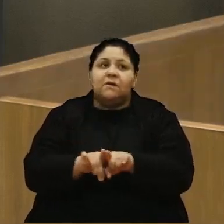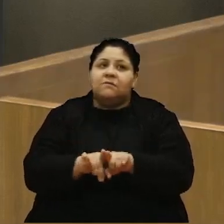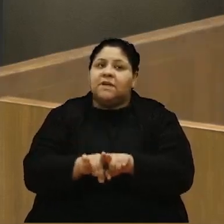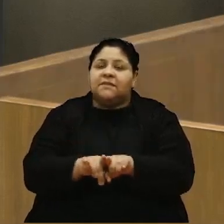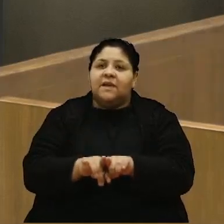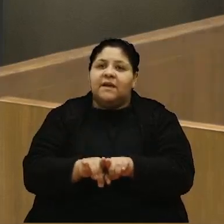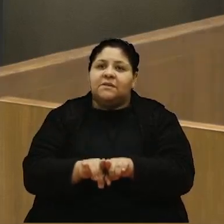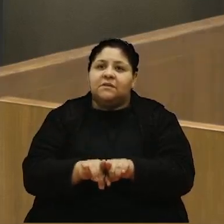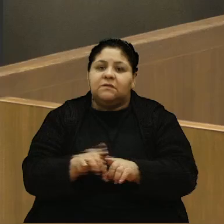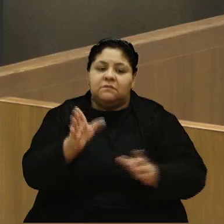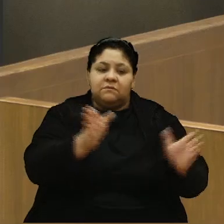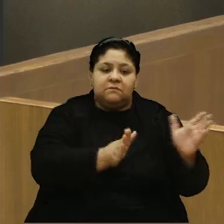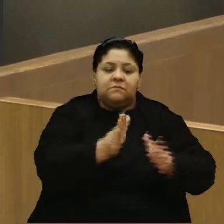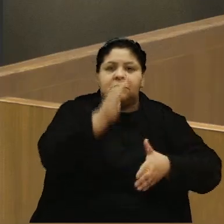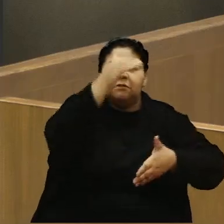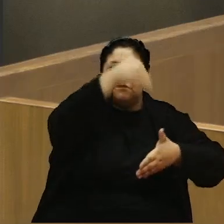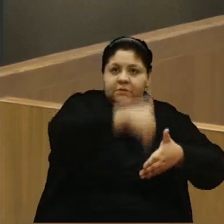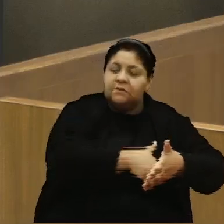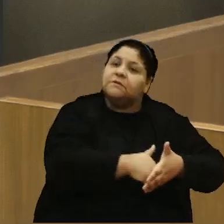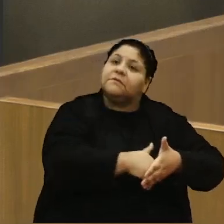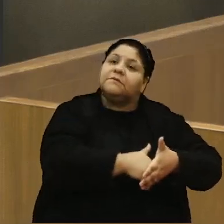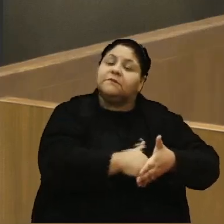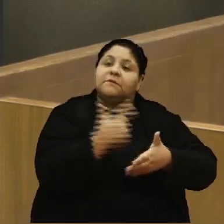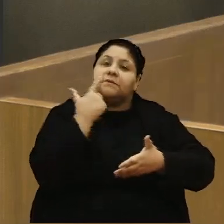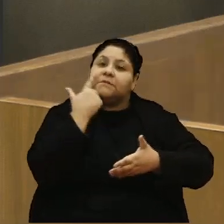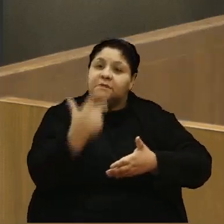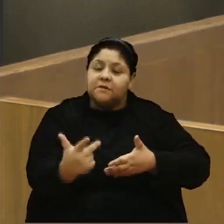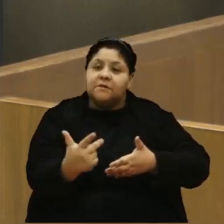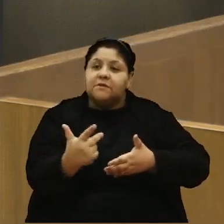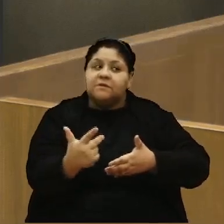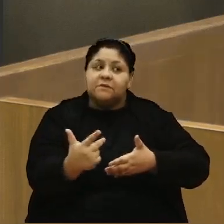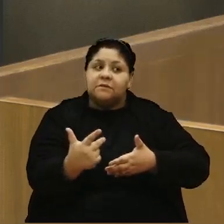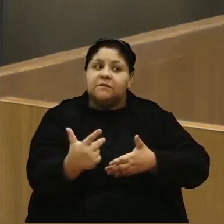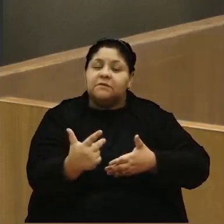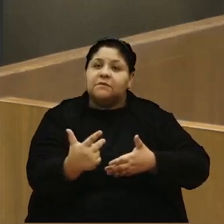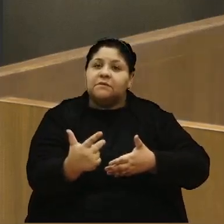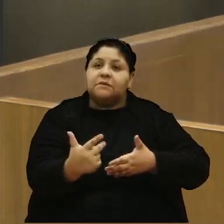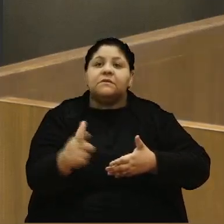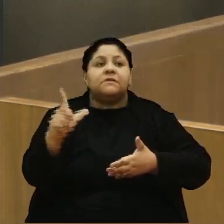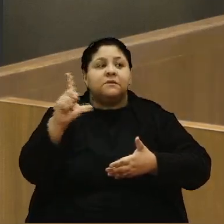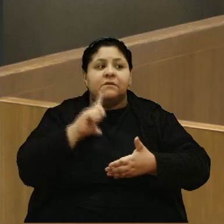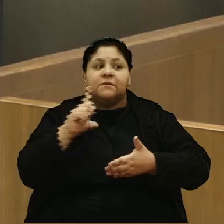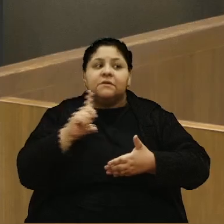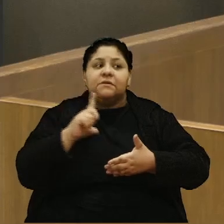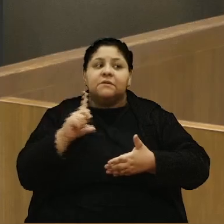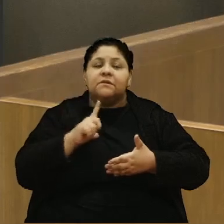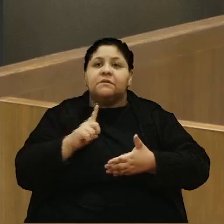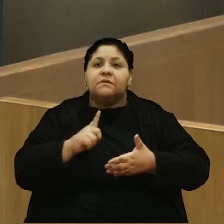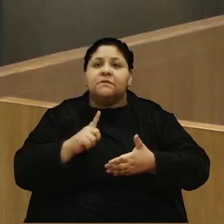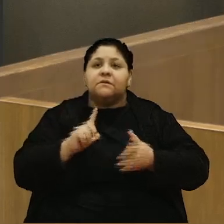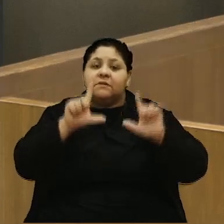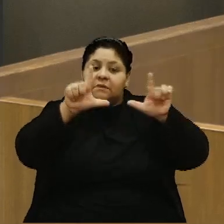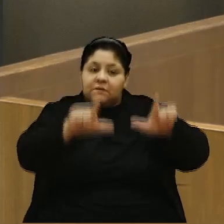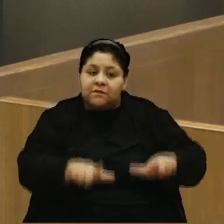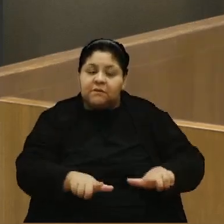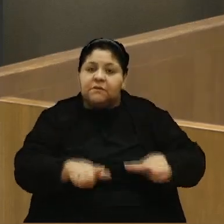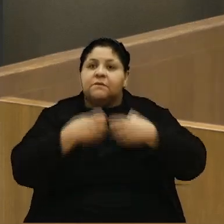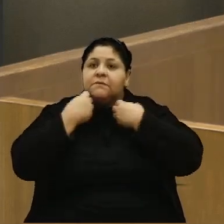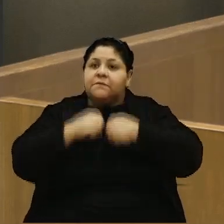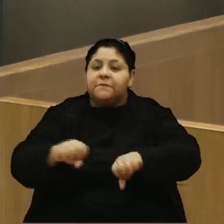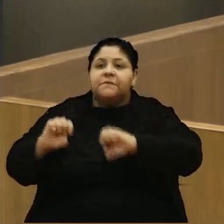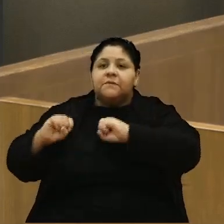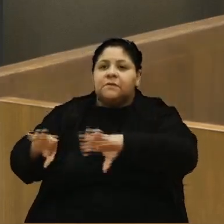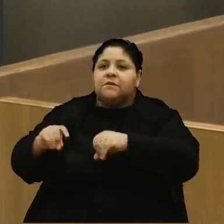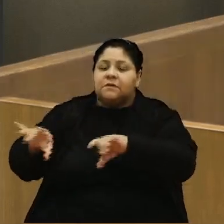político em época eleitoral. Se foi falado, se foi prestado, ele tem que estar no escopo da Secretaria da Educação e ele